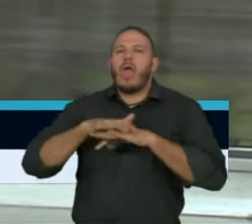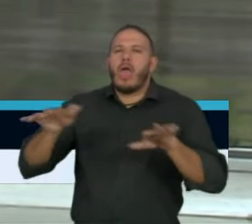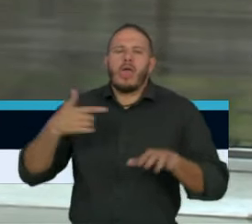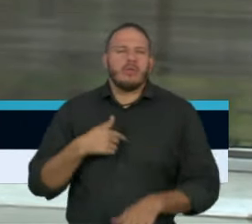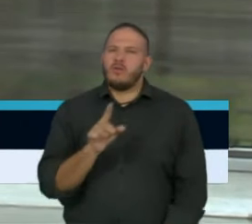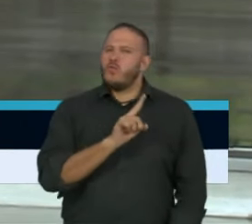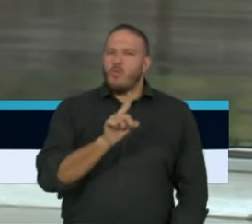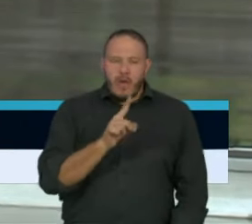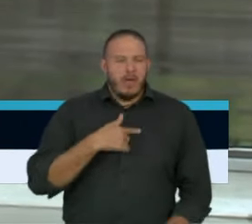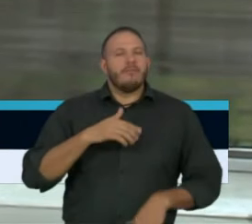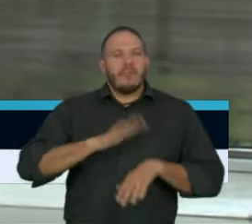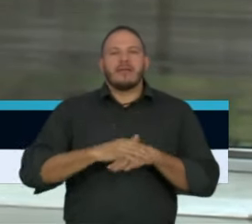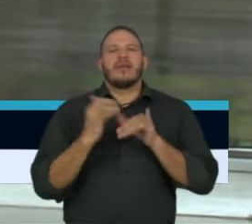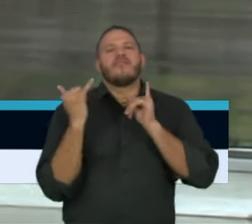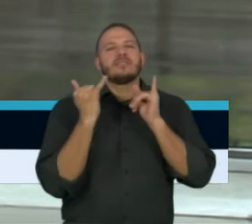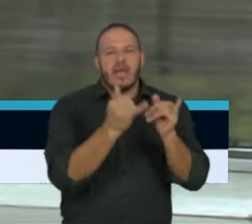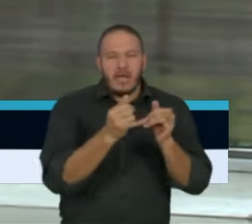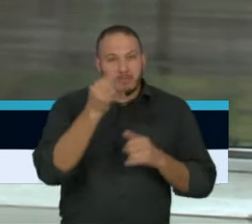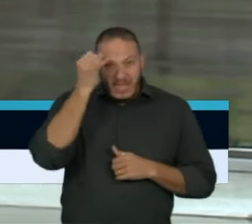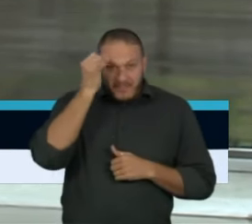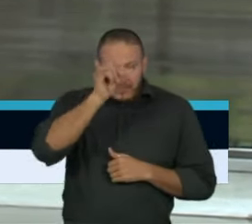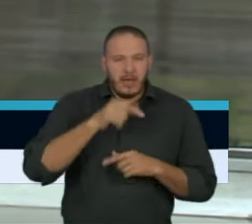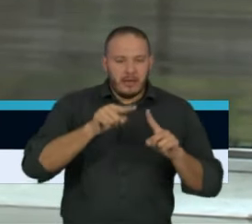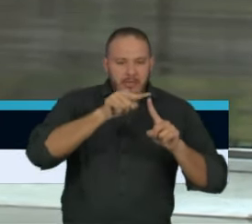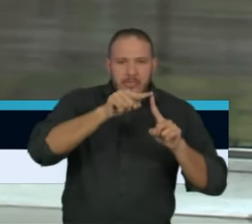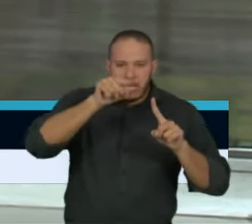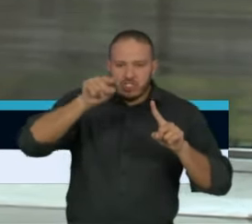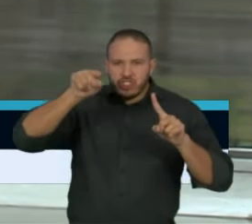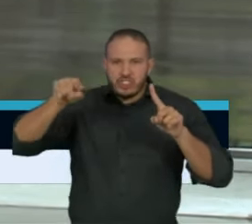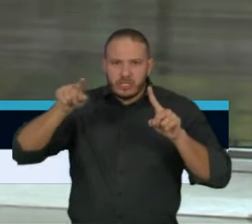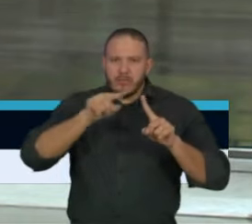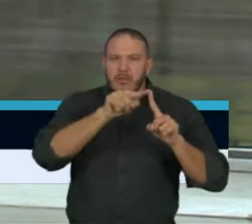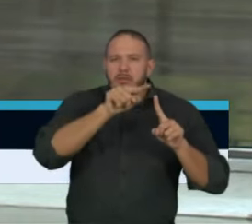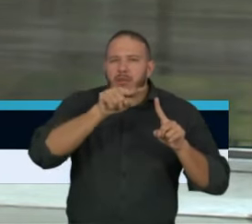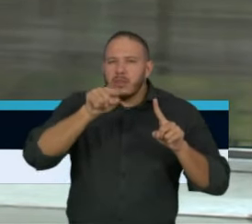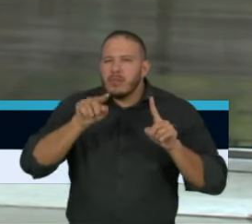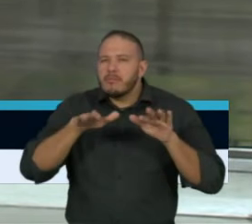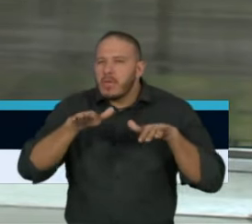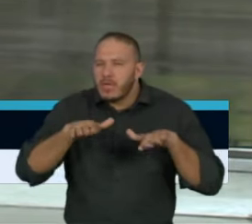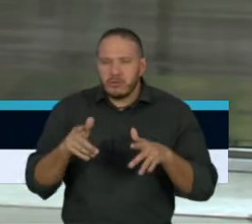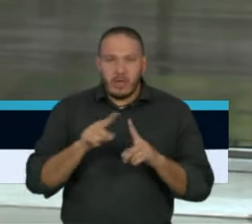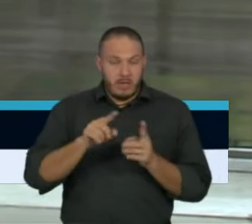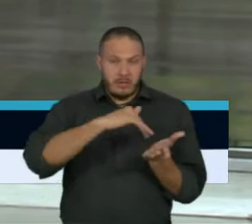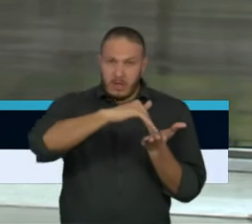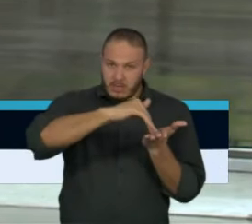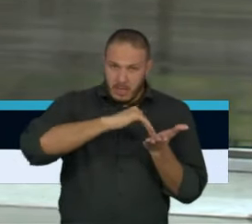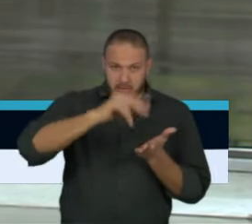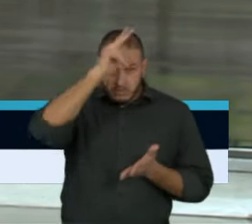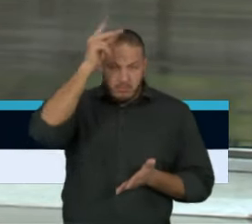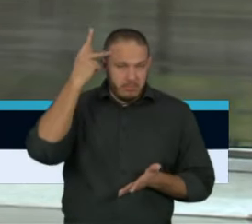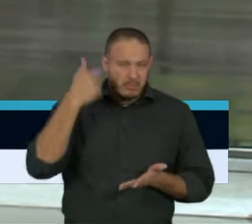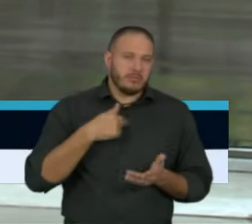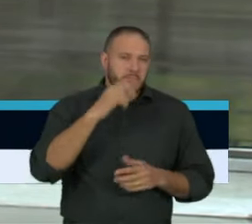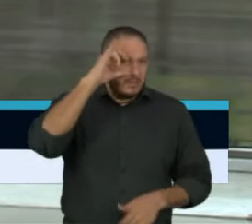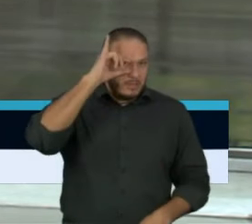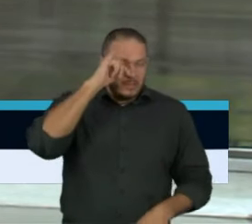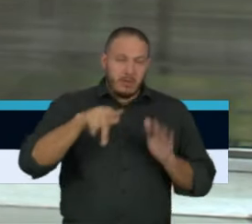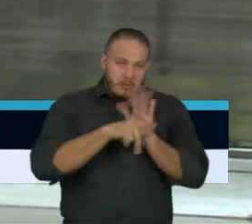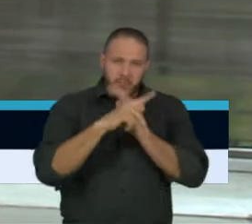mais notificados para que as estatísticas fiquem baixas. A Secretaria Municipal, através do Instagram do